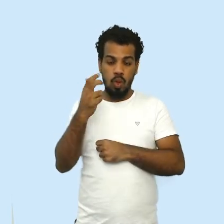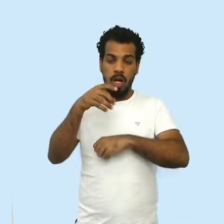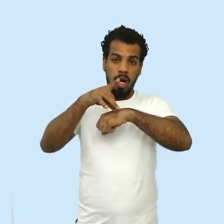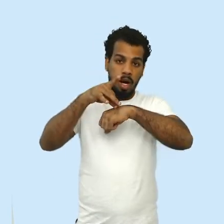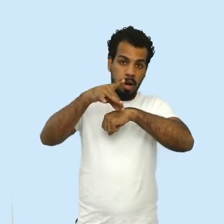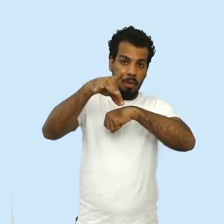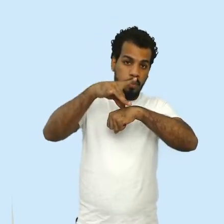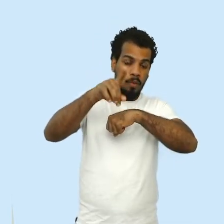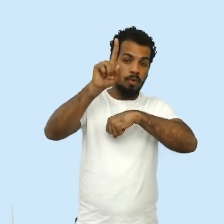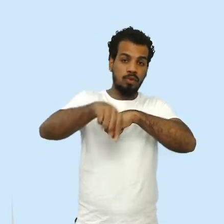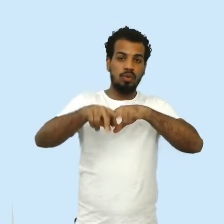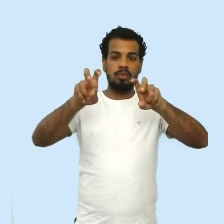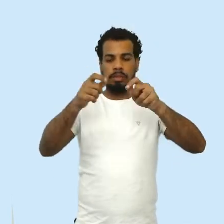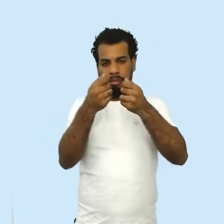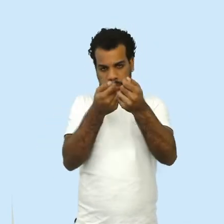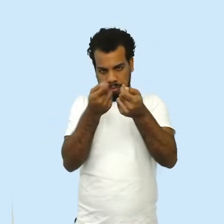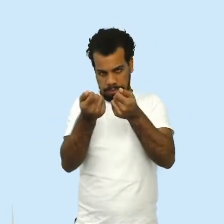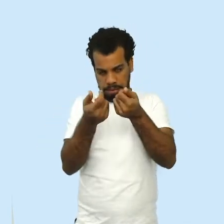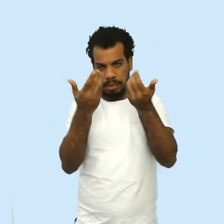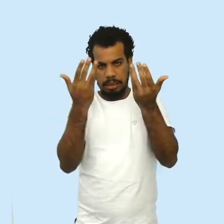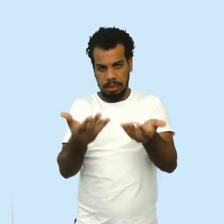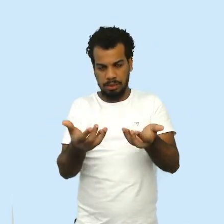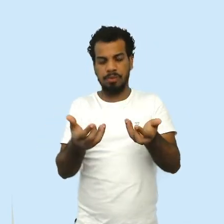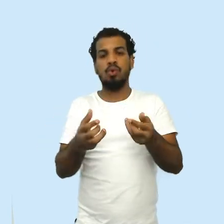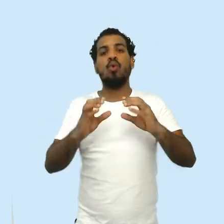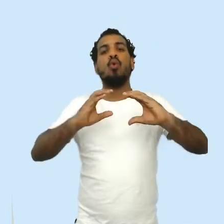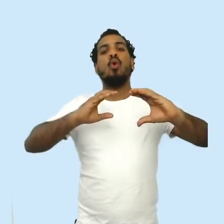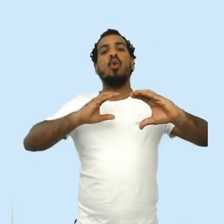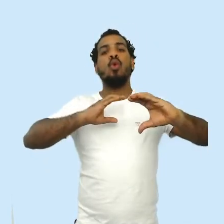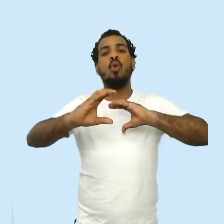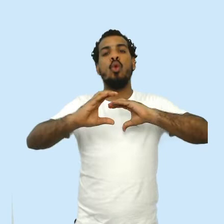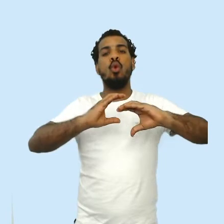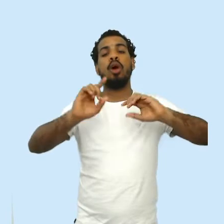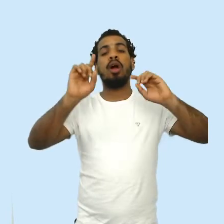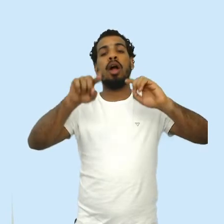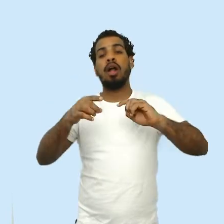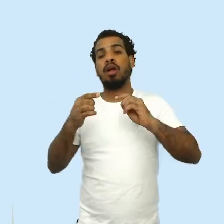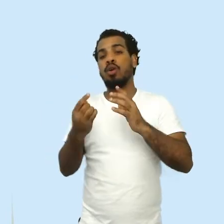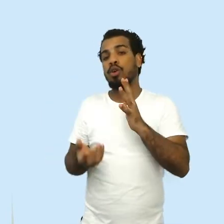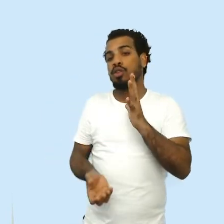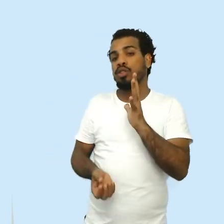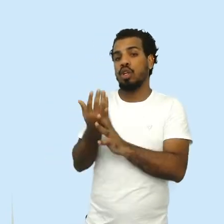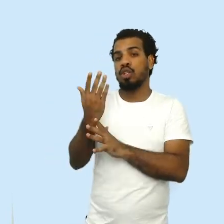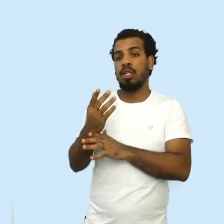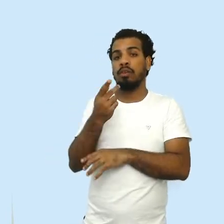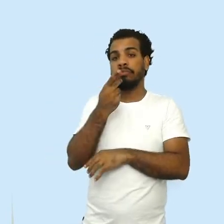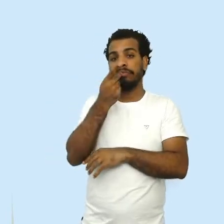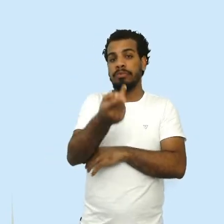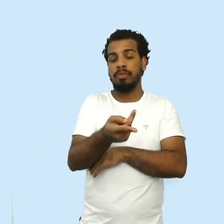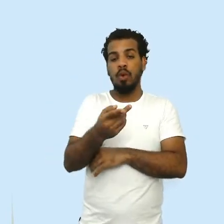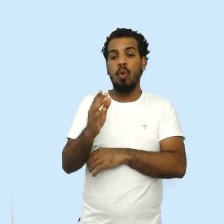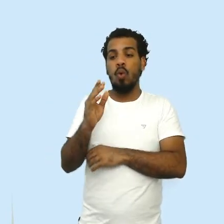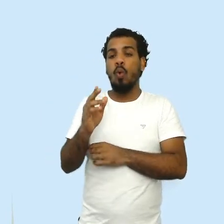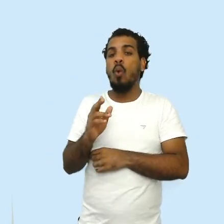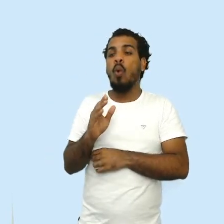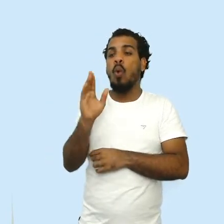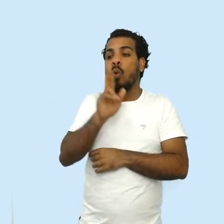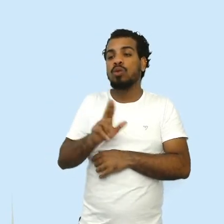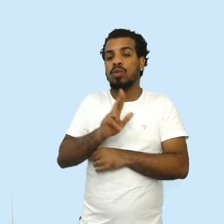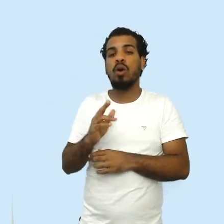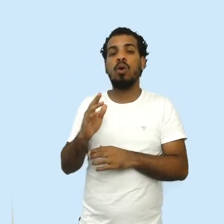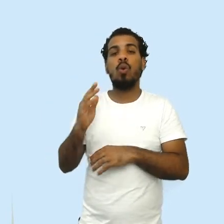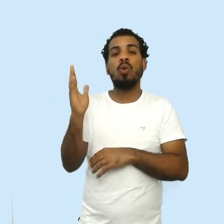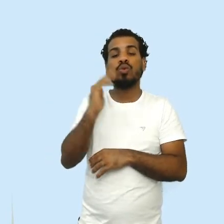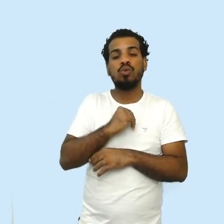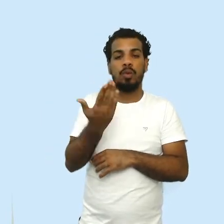guiada pela lógica do dinheiro. Então, os meios de comunicação eles surgem para determinar o consumo. Então, vamos lá.